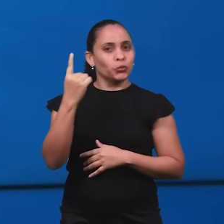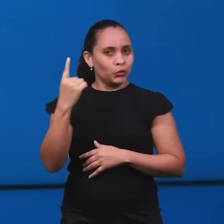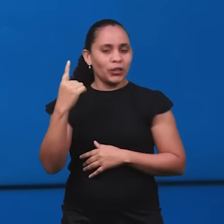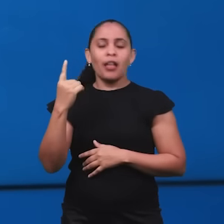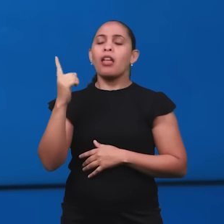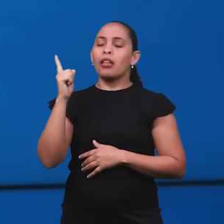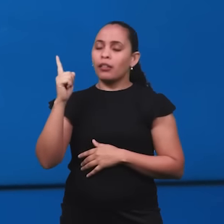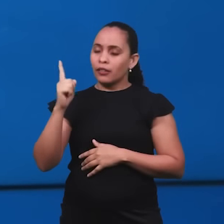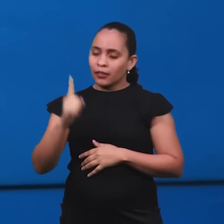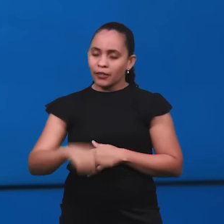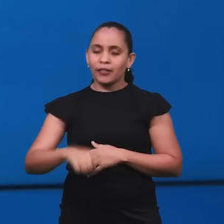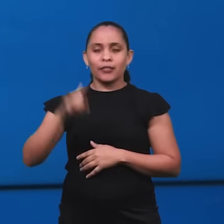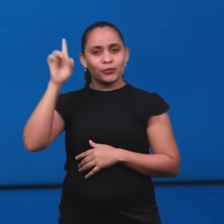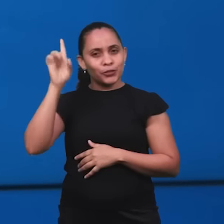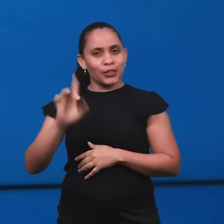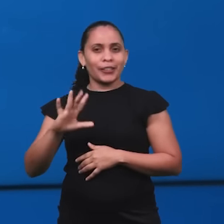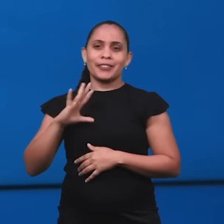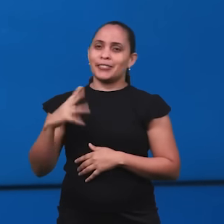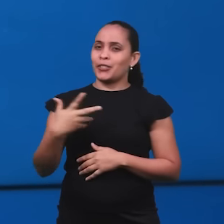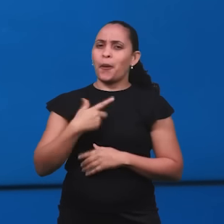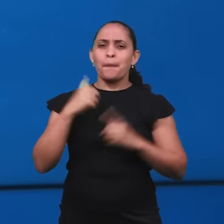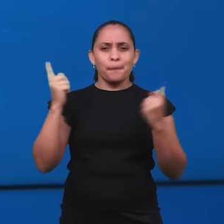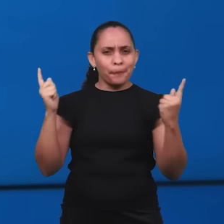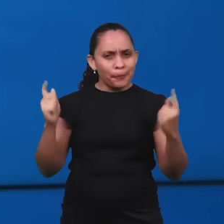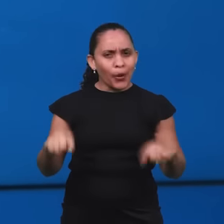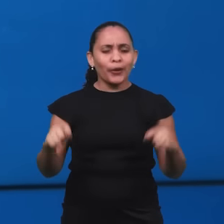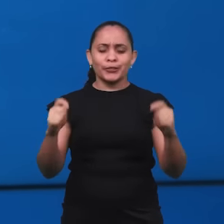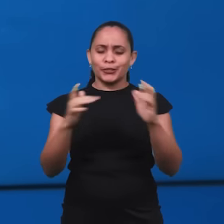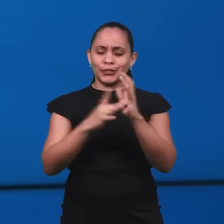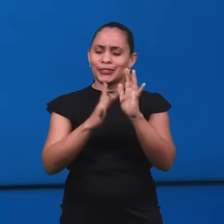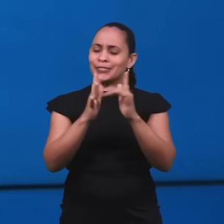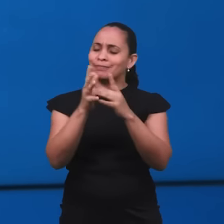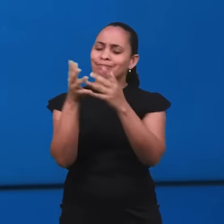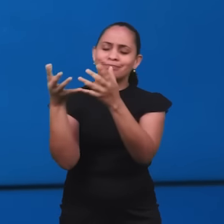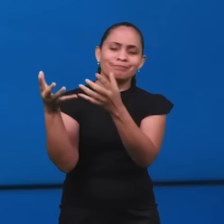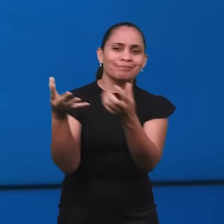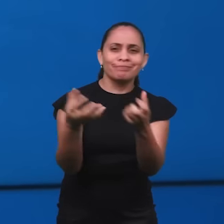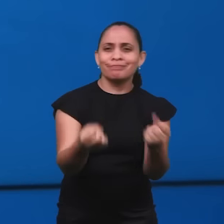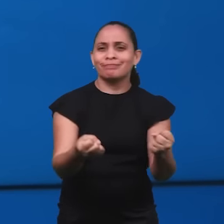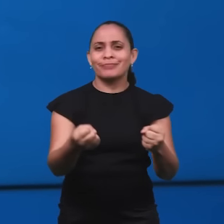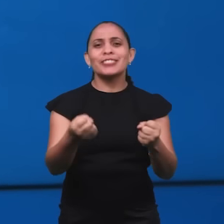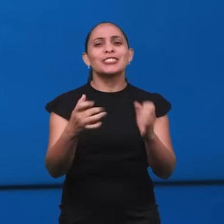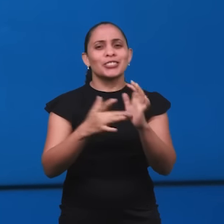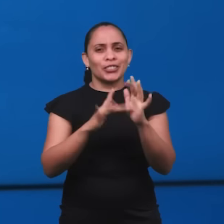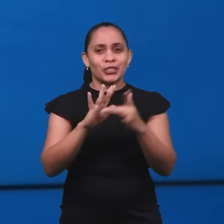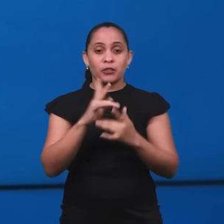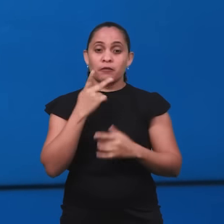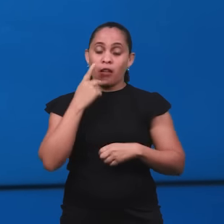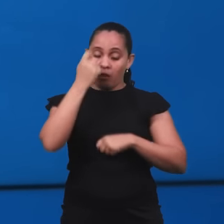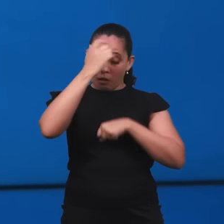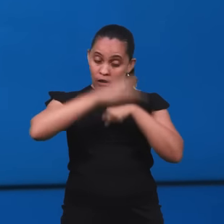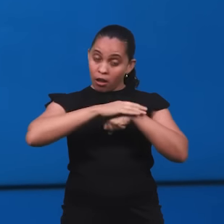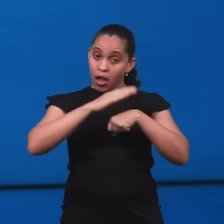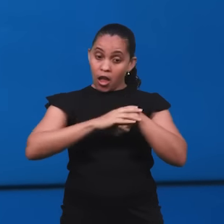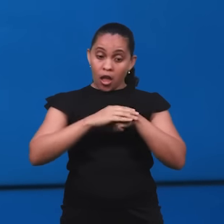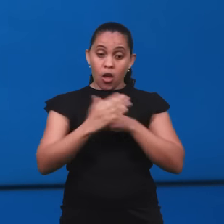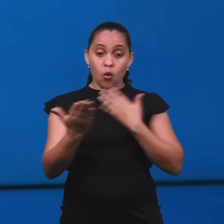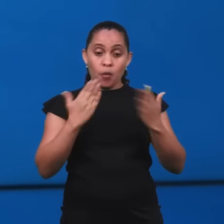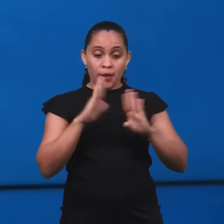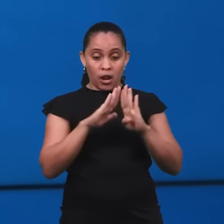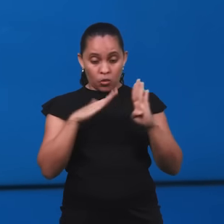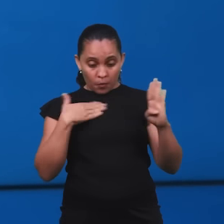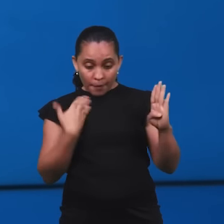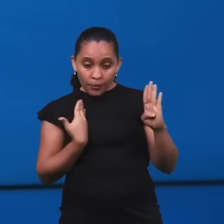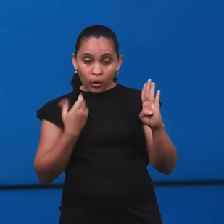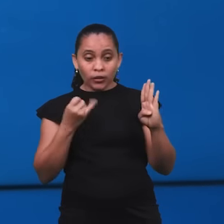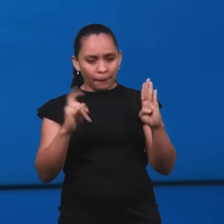ele é uma porta que muitos podem entrar por ele, né? Ele disse mesmo que eu sou a porta, se alguém entrar por mim,